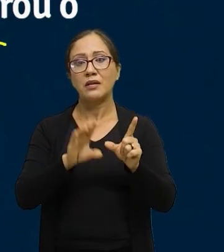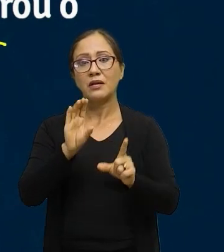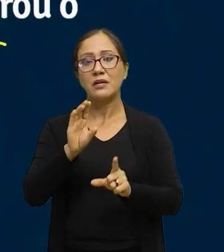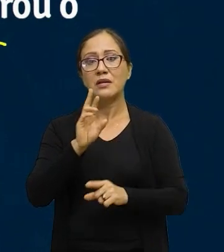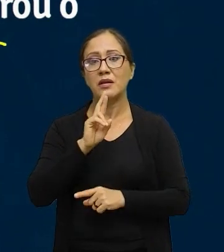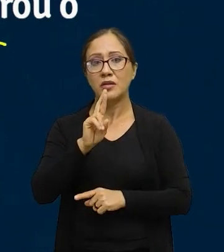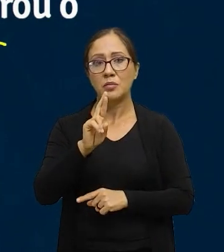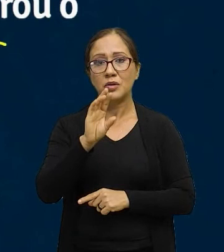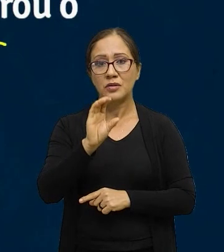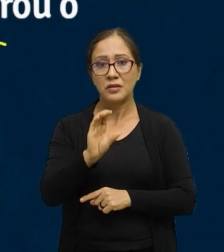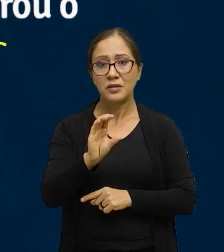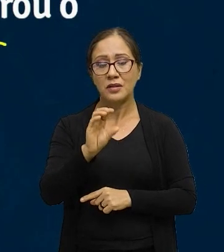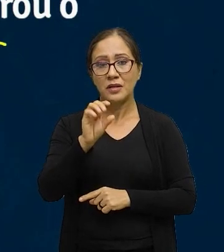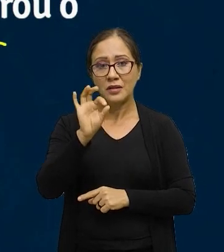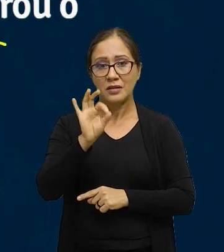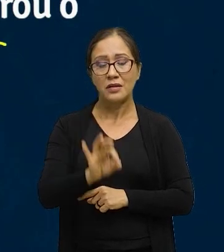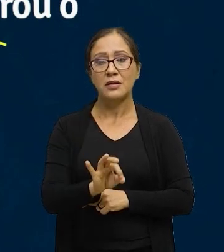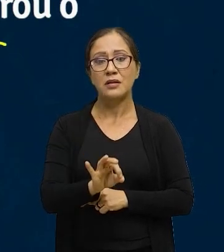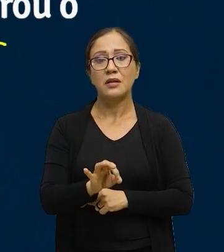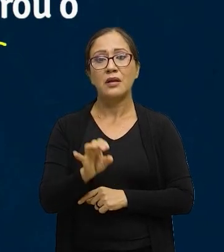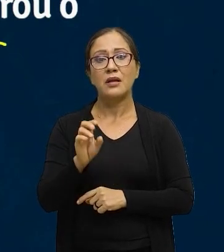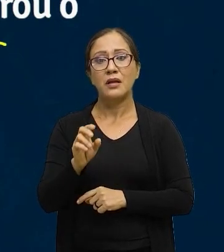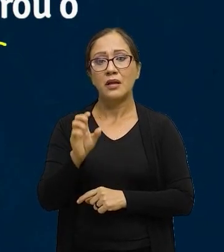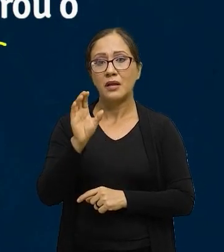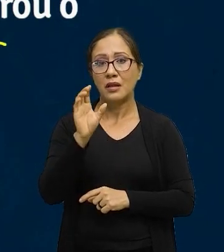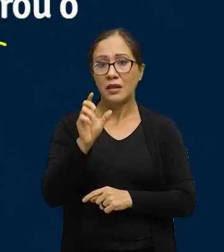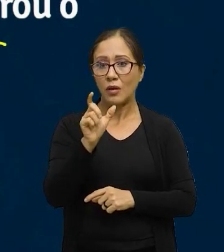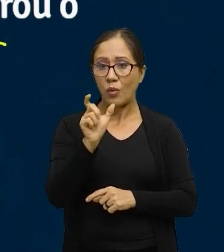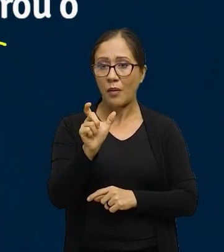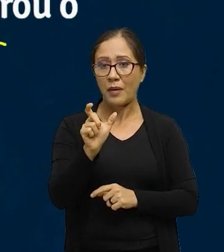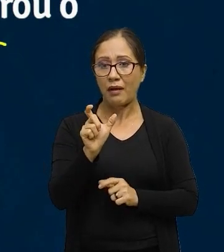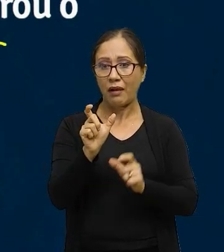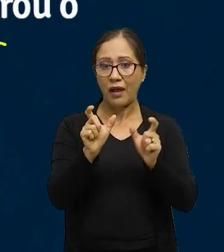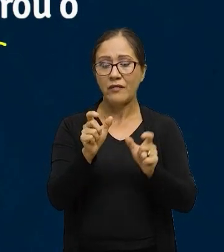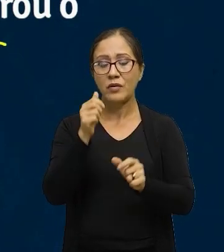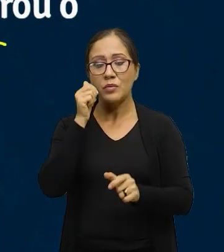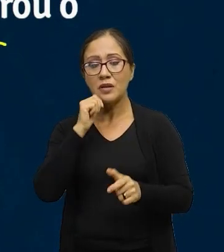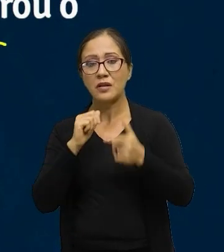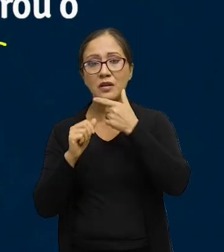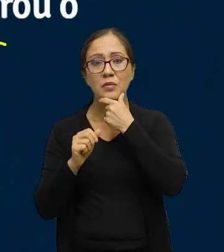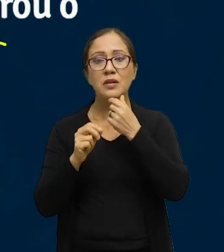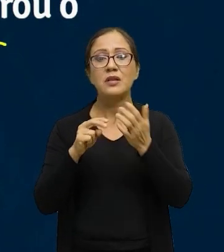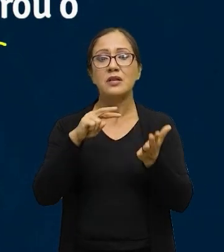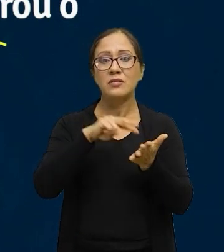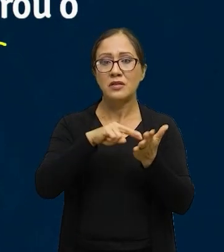um deu um sentido para a palavra place. Tá certo?